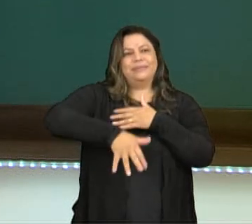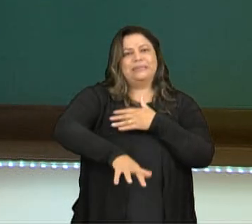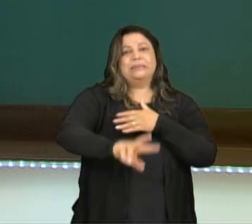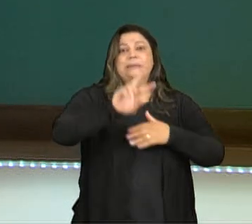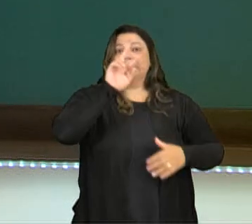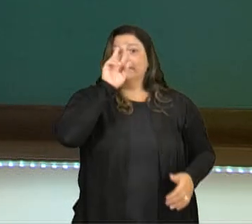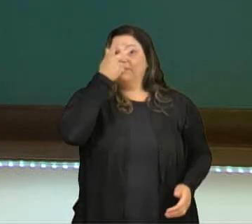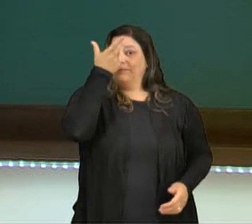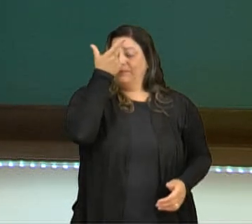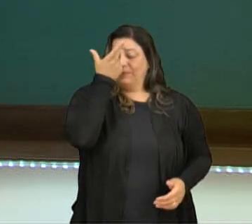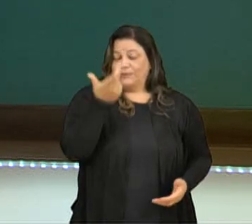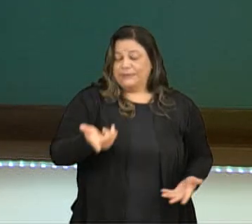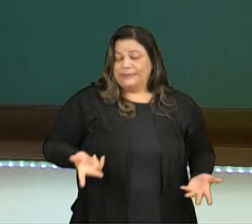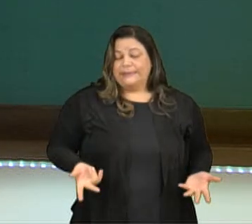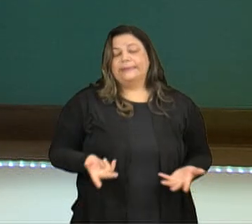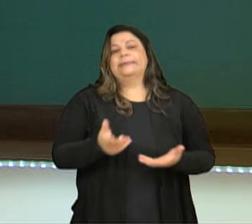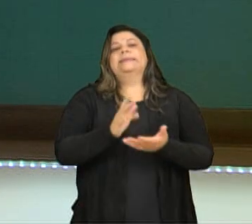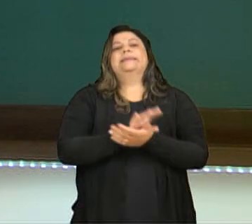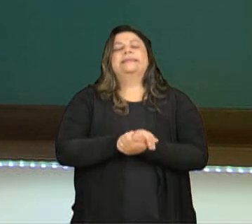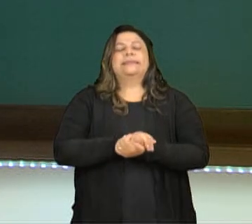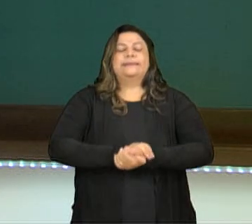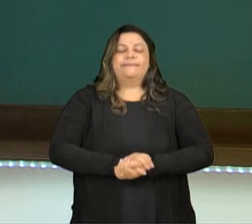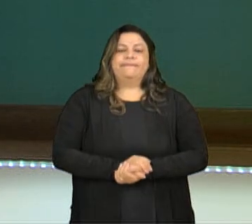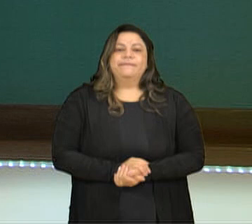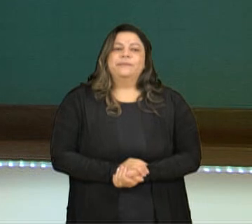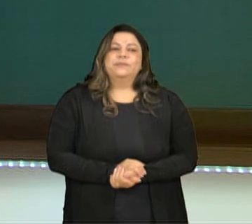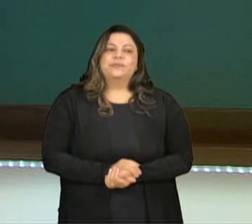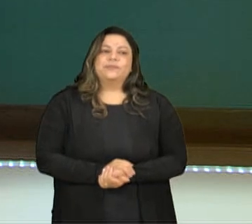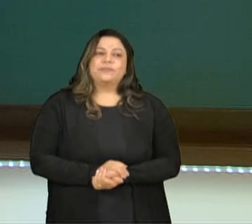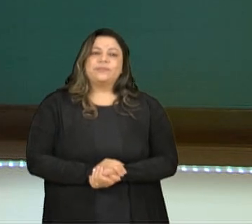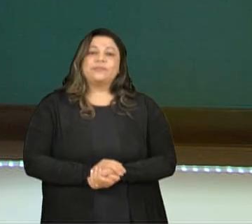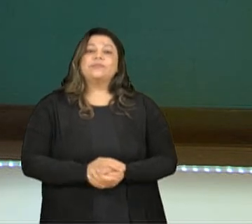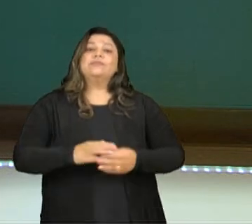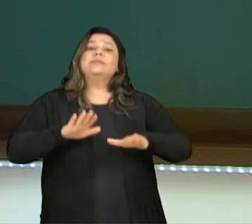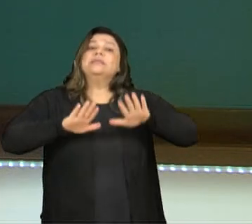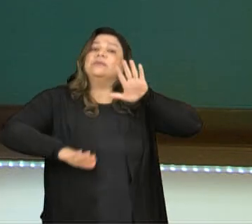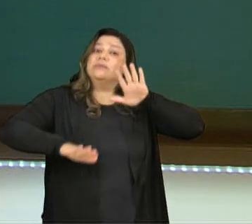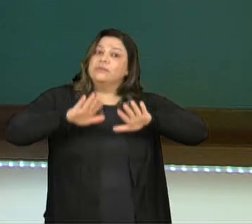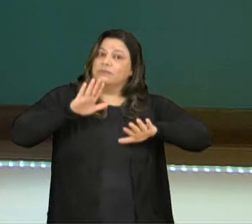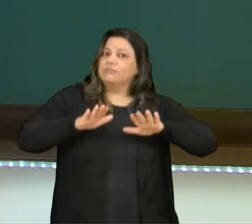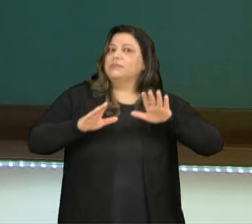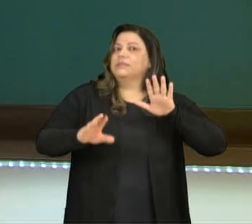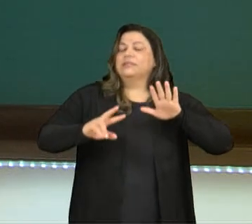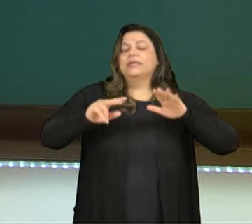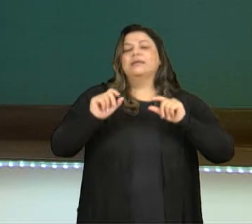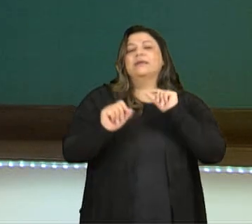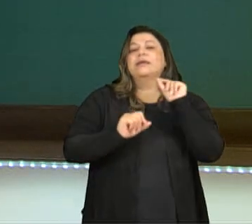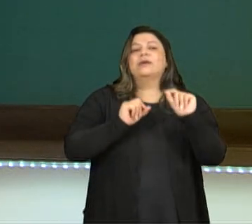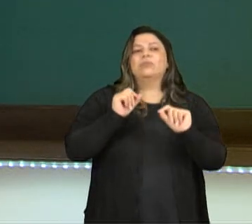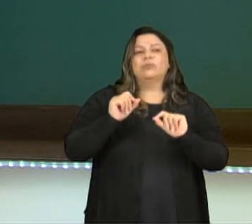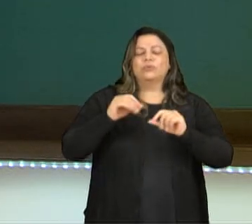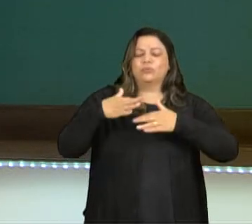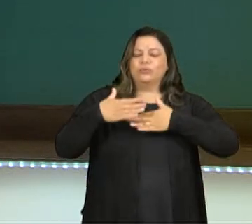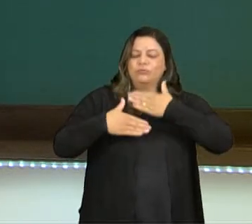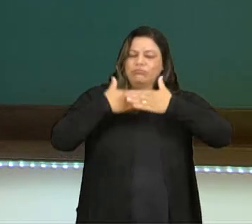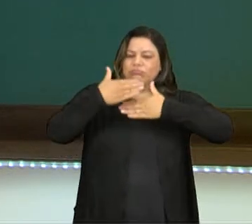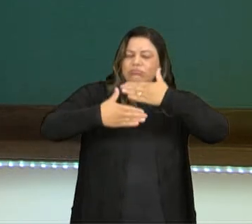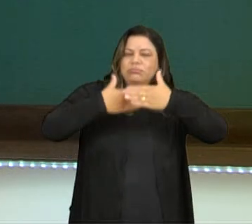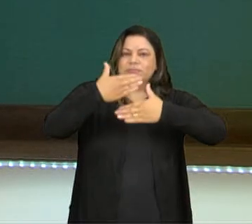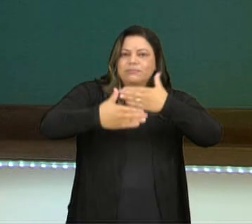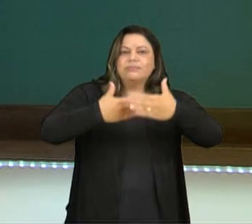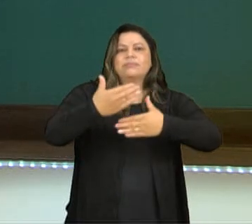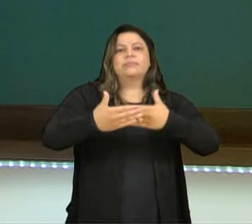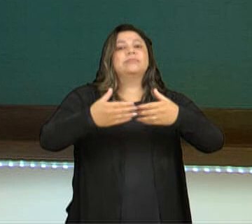das águas ali que vão movimentar essas turbinas. Então, dependemos significativamente